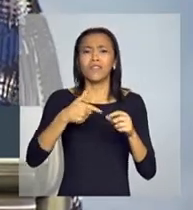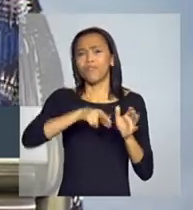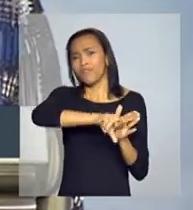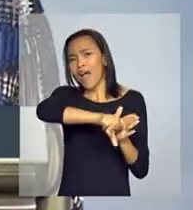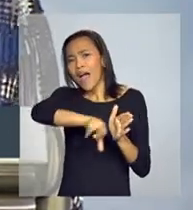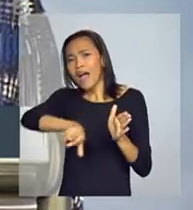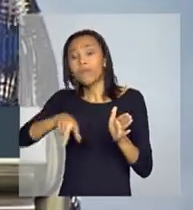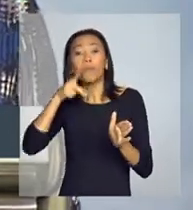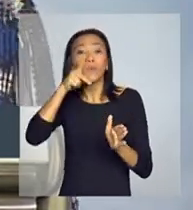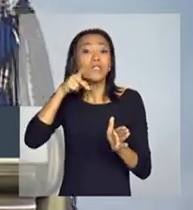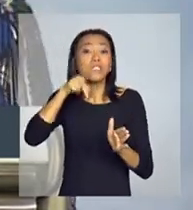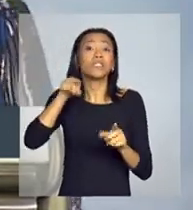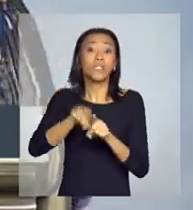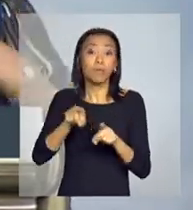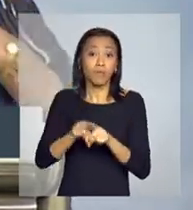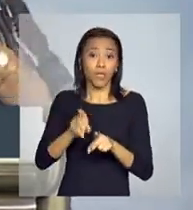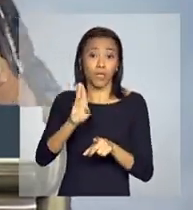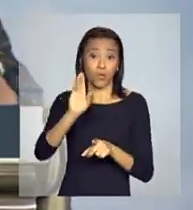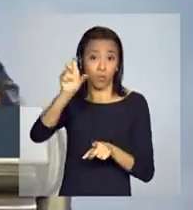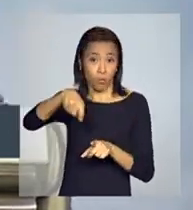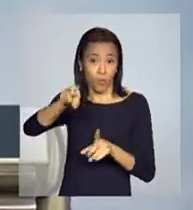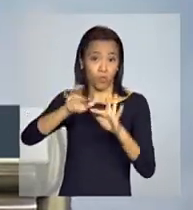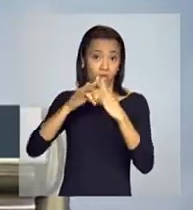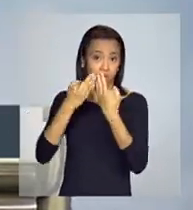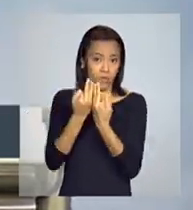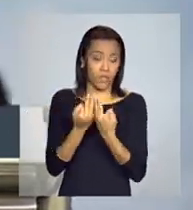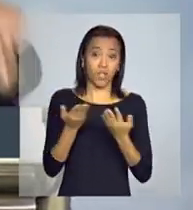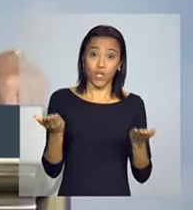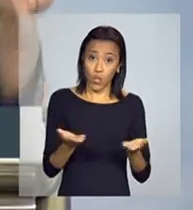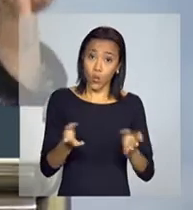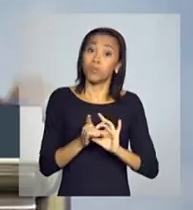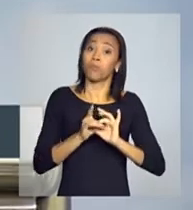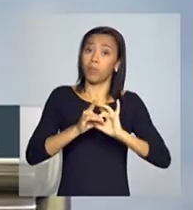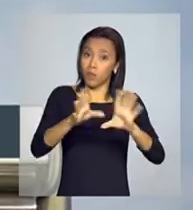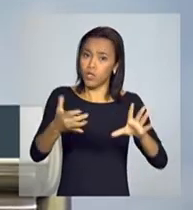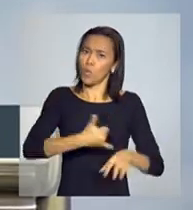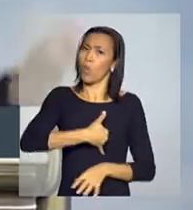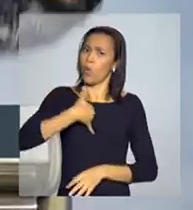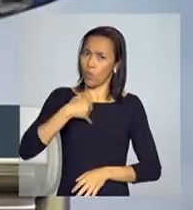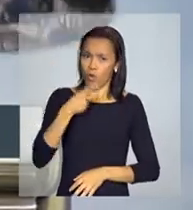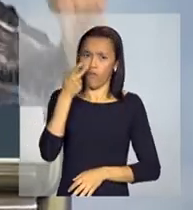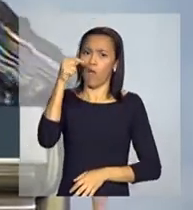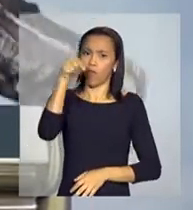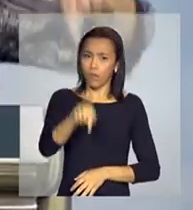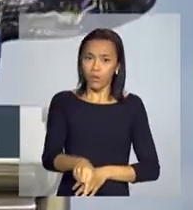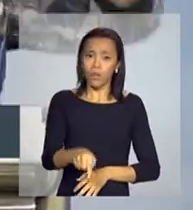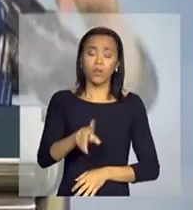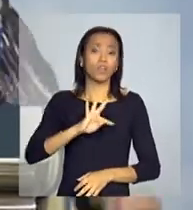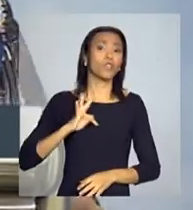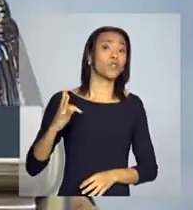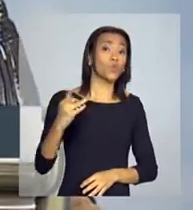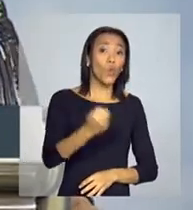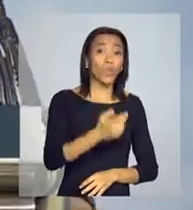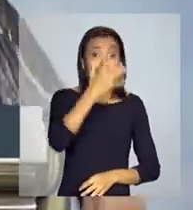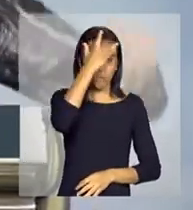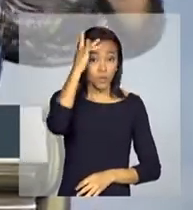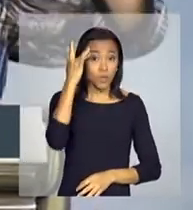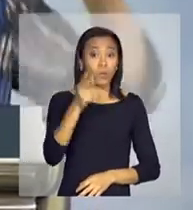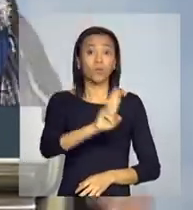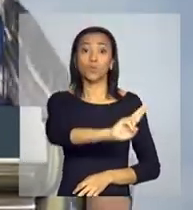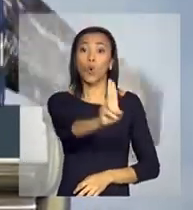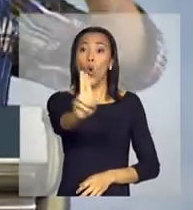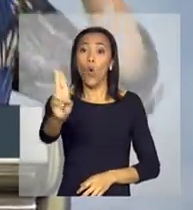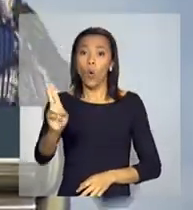do Bolsa Família, que permite que hoje, com orgulho eu diga, todos os cadastrados,